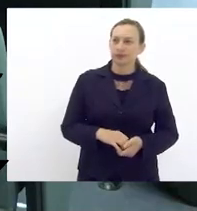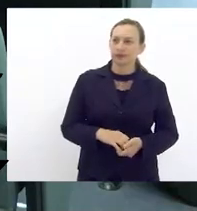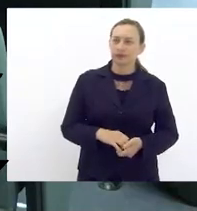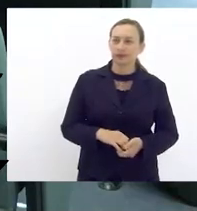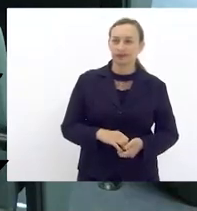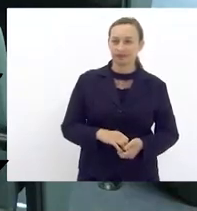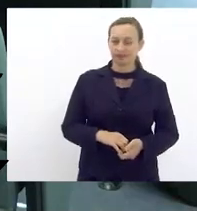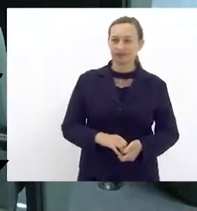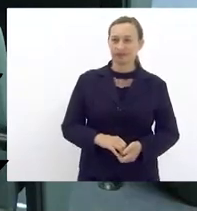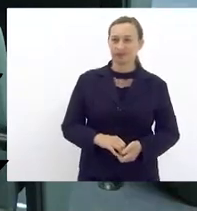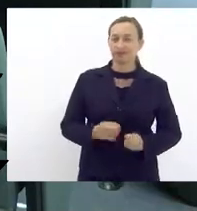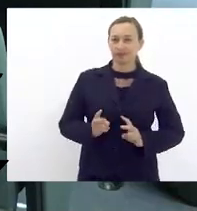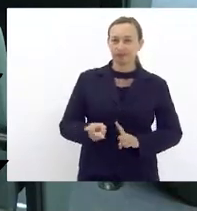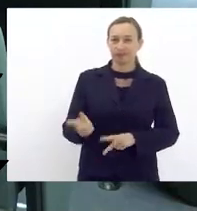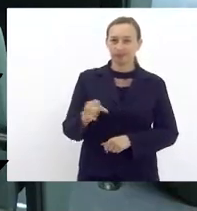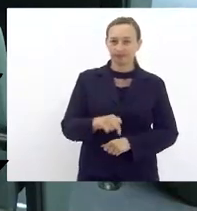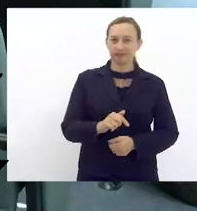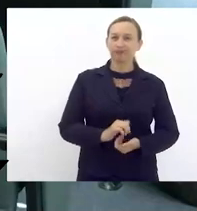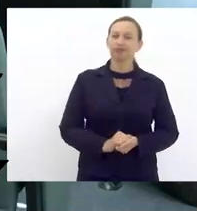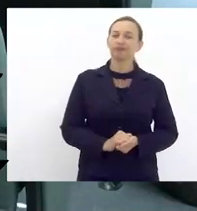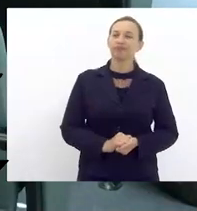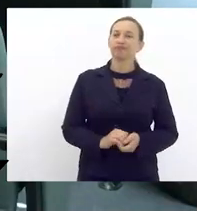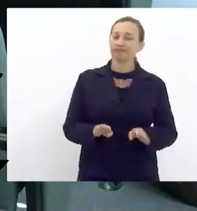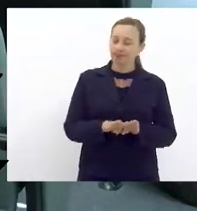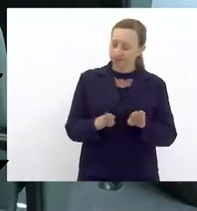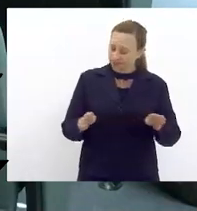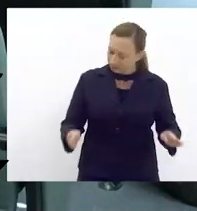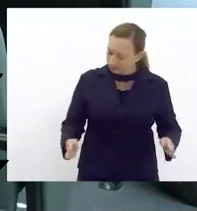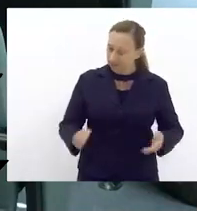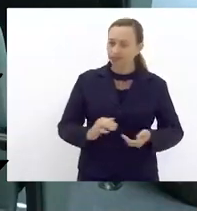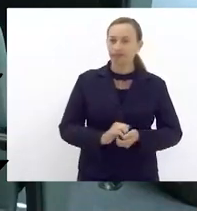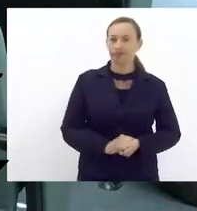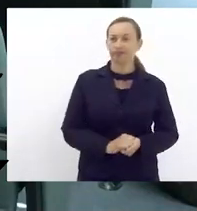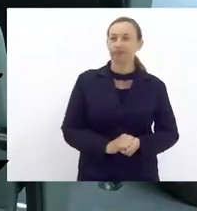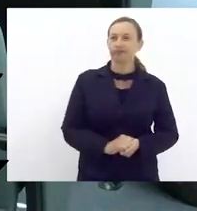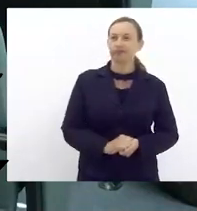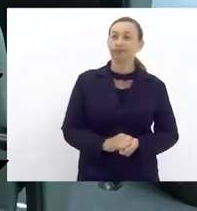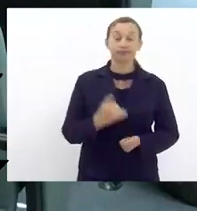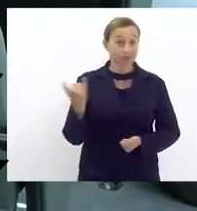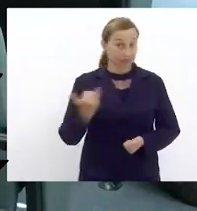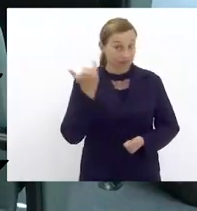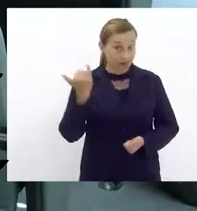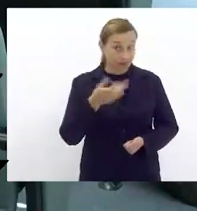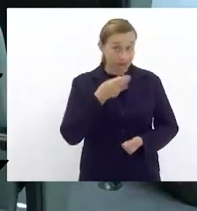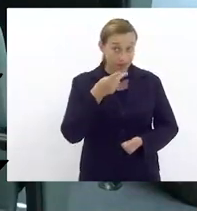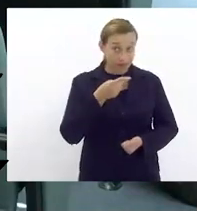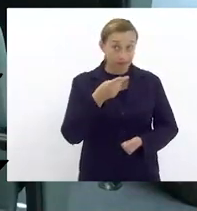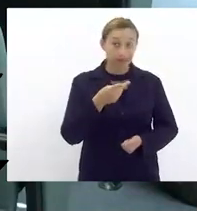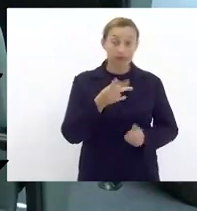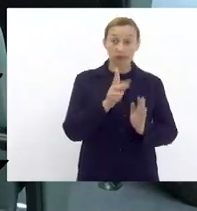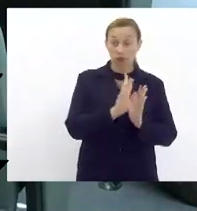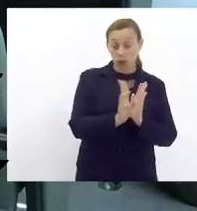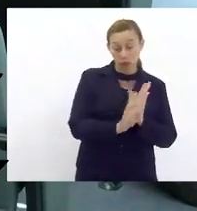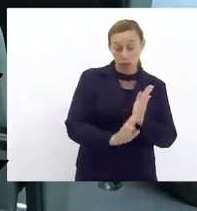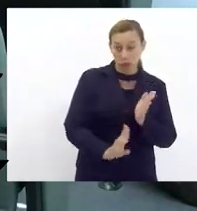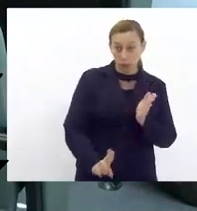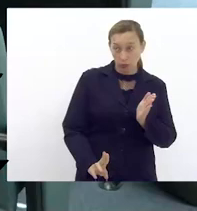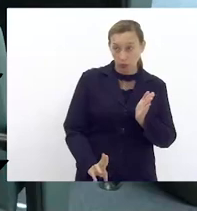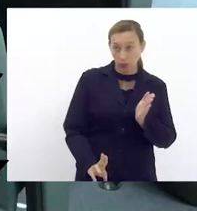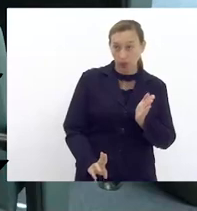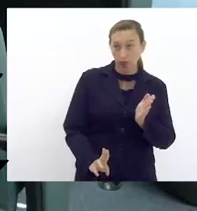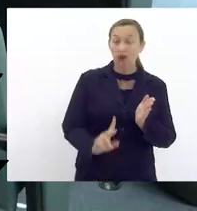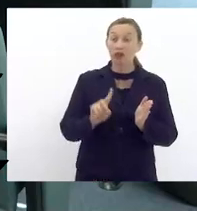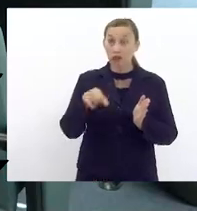vamos dar sequência que a nossa a nossa mesa é importante dizer que já tem uma lista de inscritos que depois eu vou